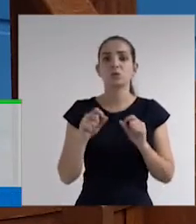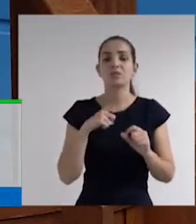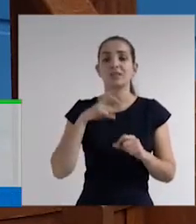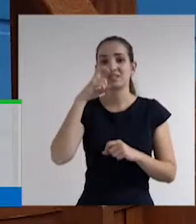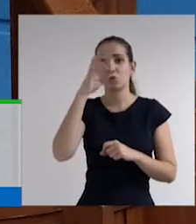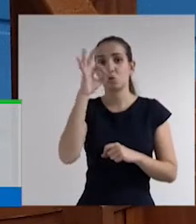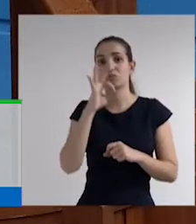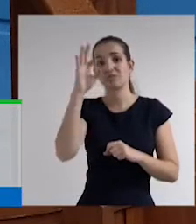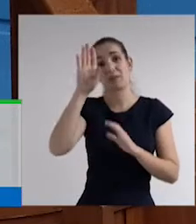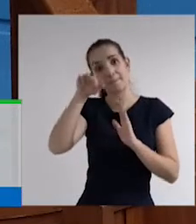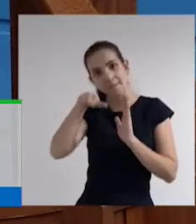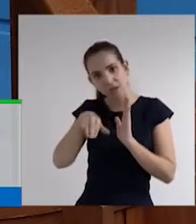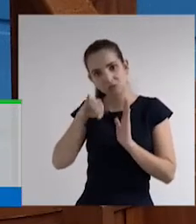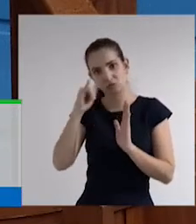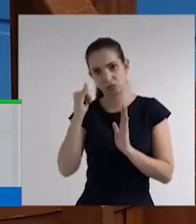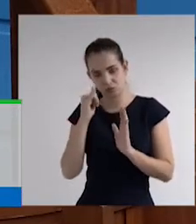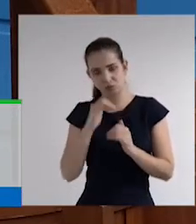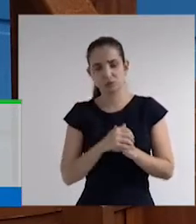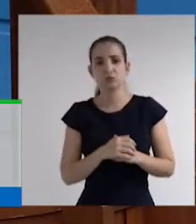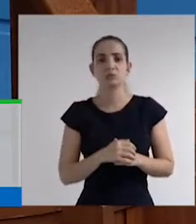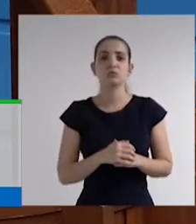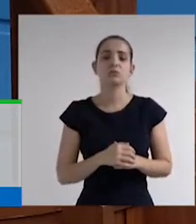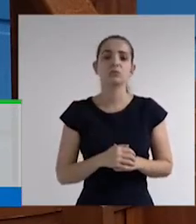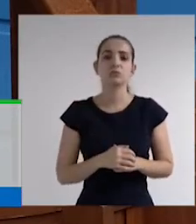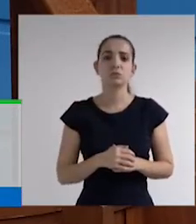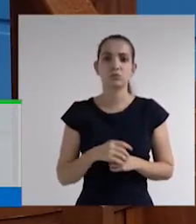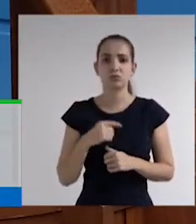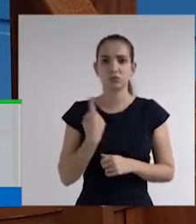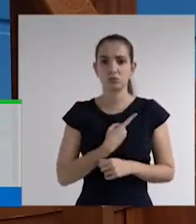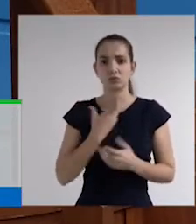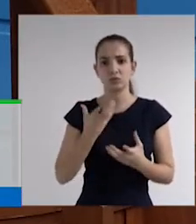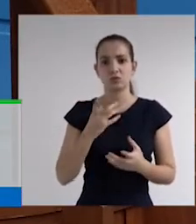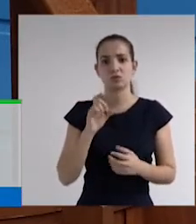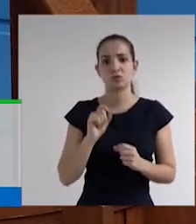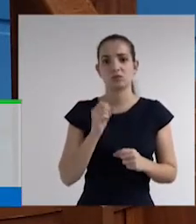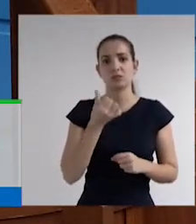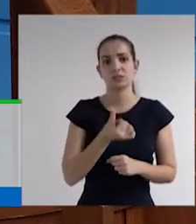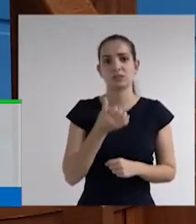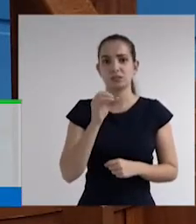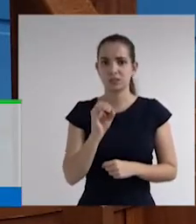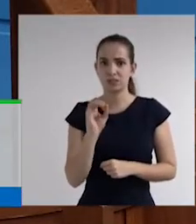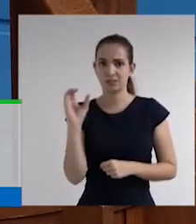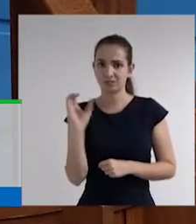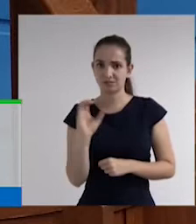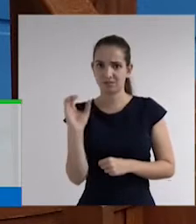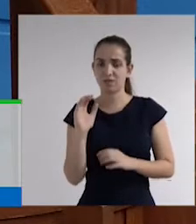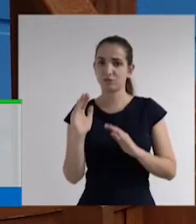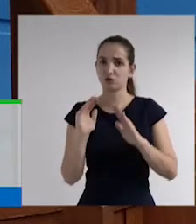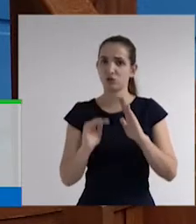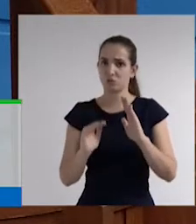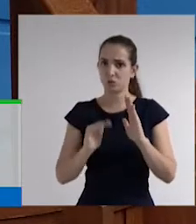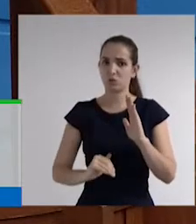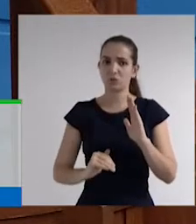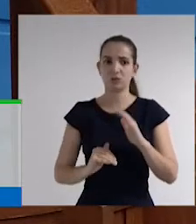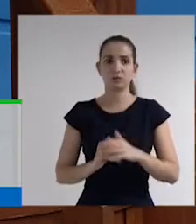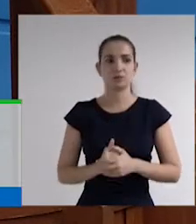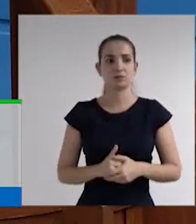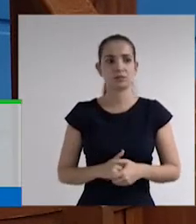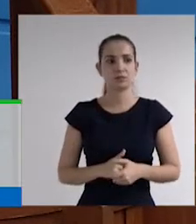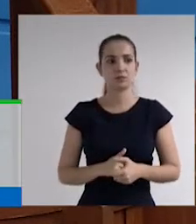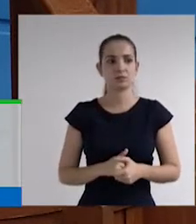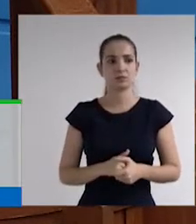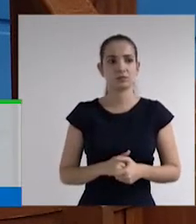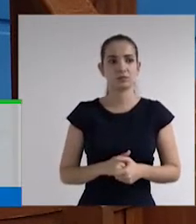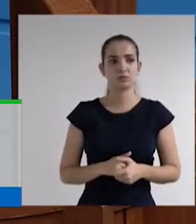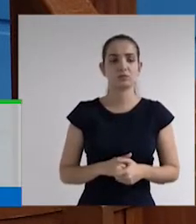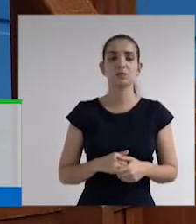possa sair, com certeza, 60 centavos, em torno de 60 centavos, mas a gente